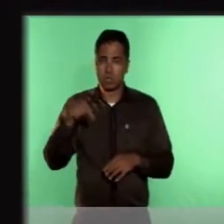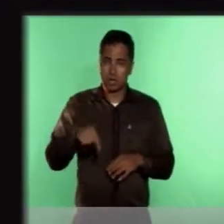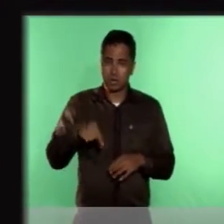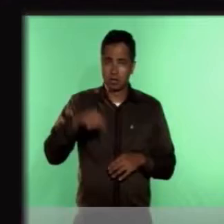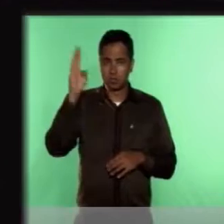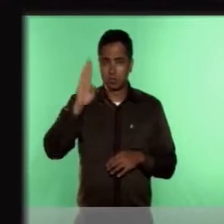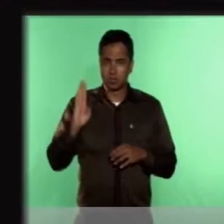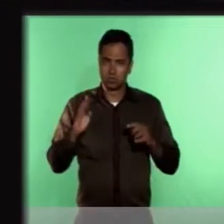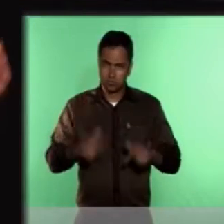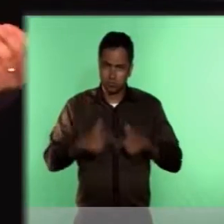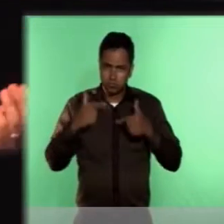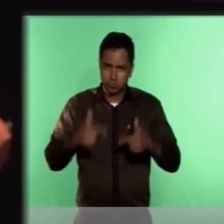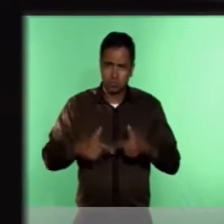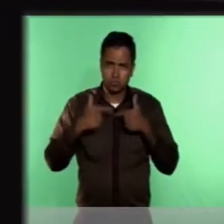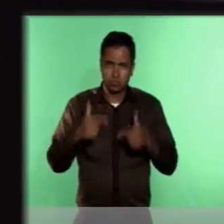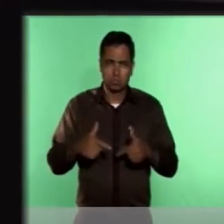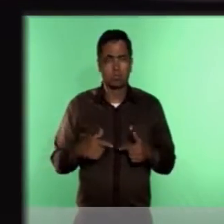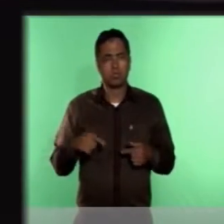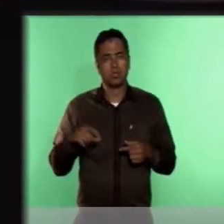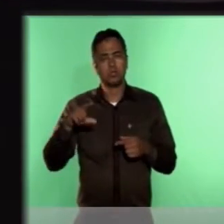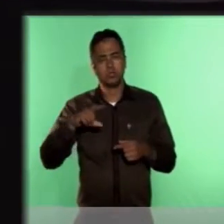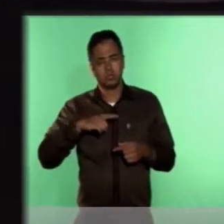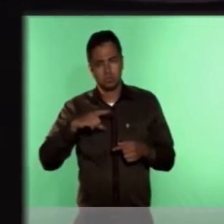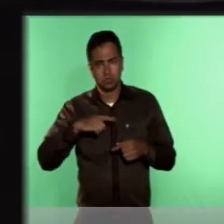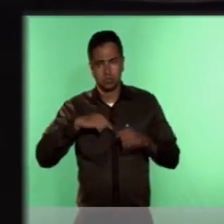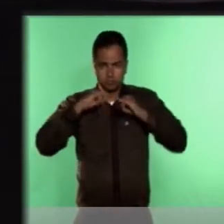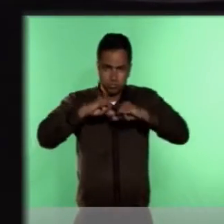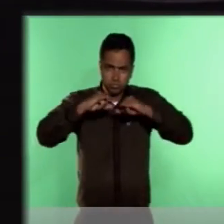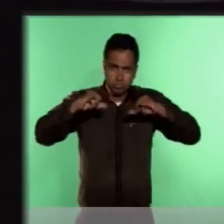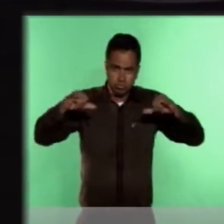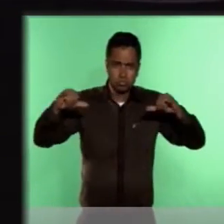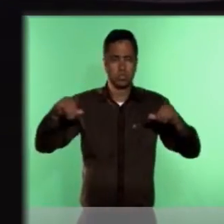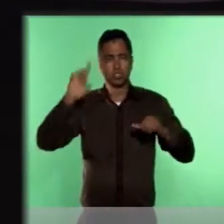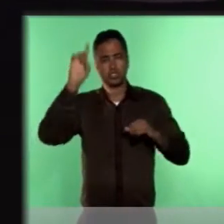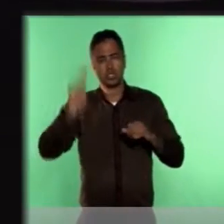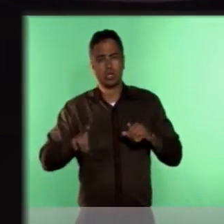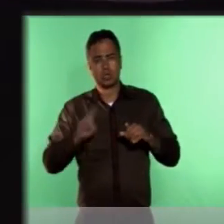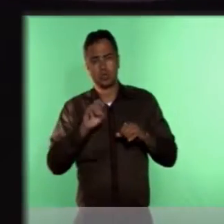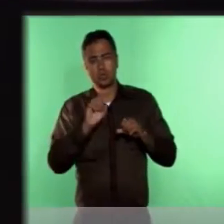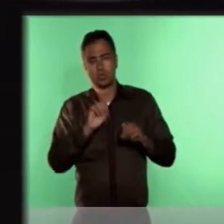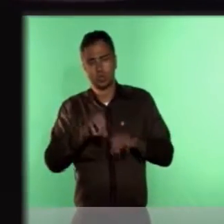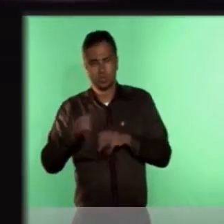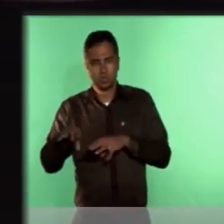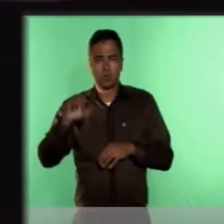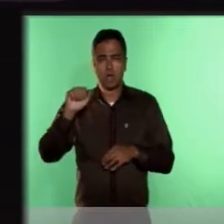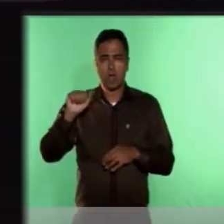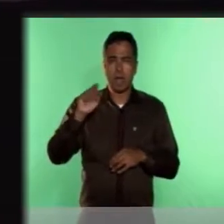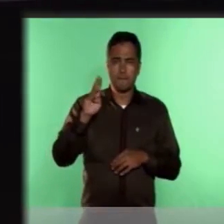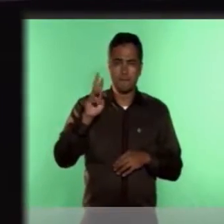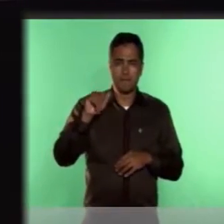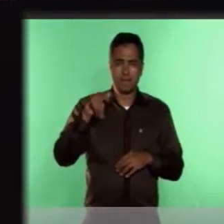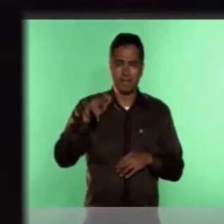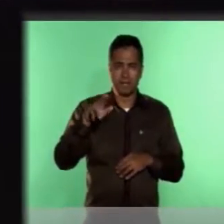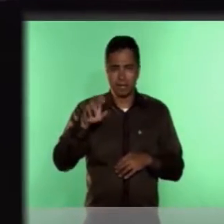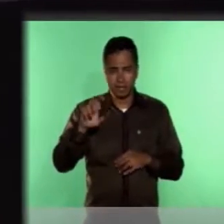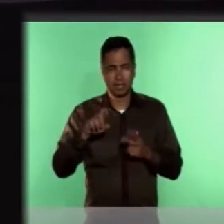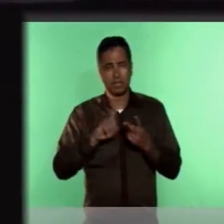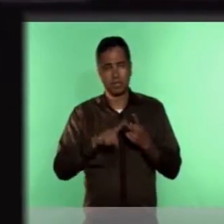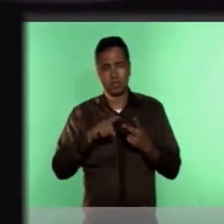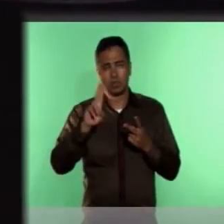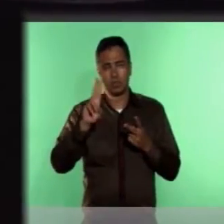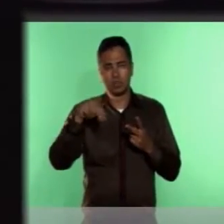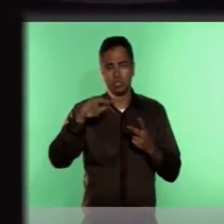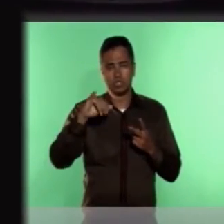Nacional pelo Direito à Educação, MIEIB, Fundação Abrinq, Unicef, a Undime, que teve uma liderança